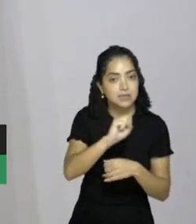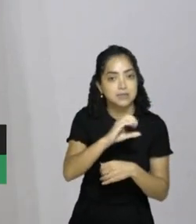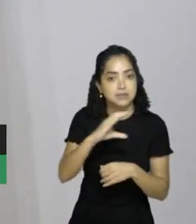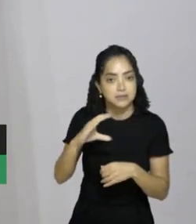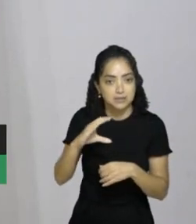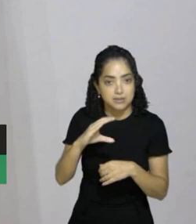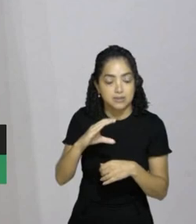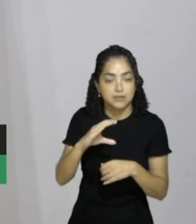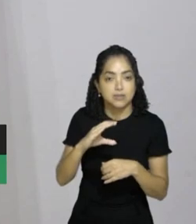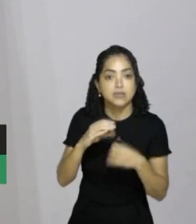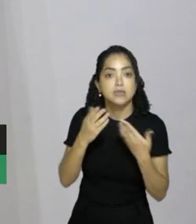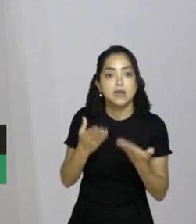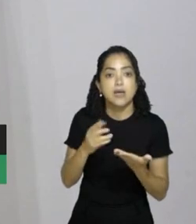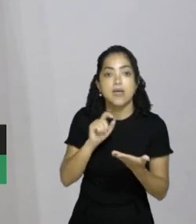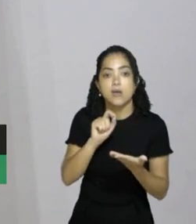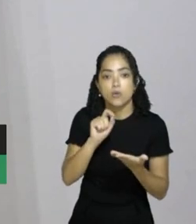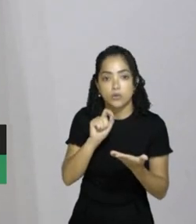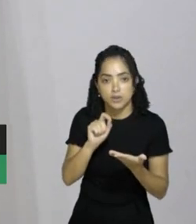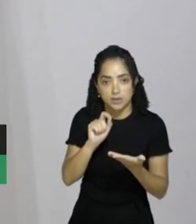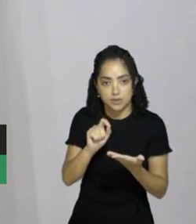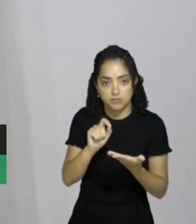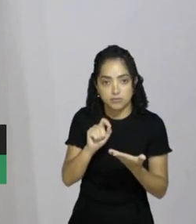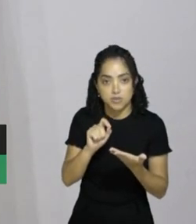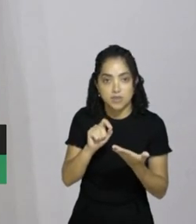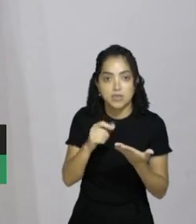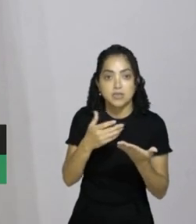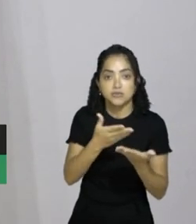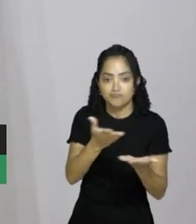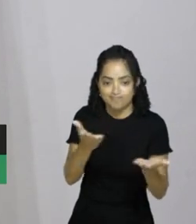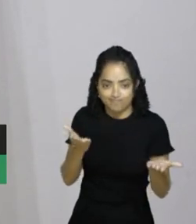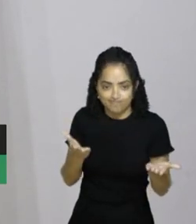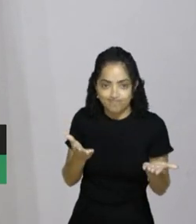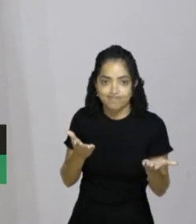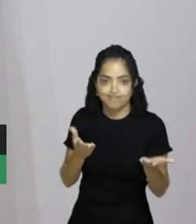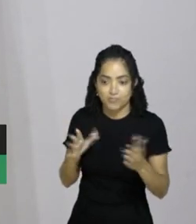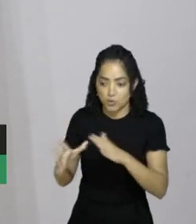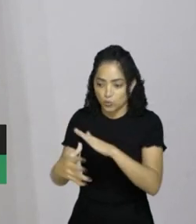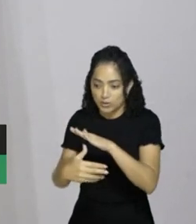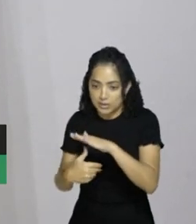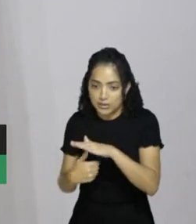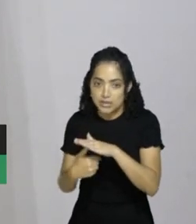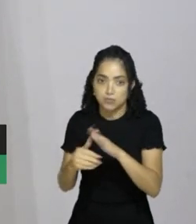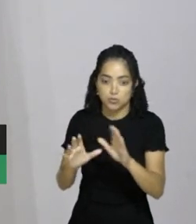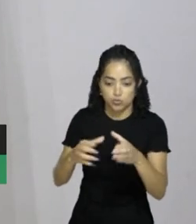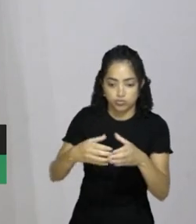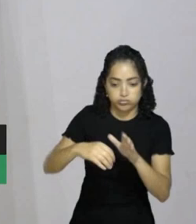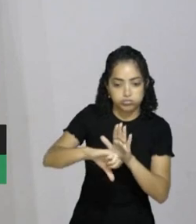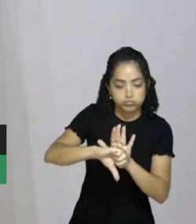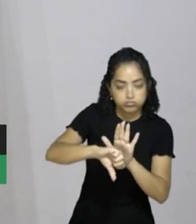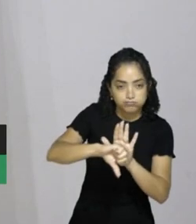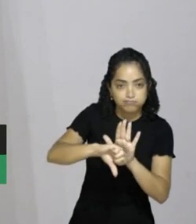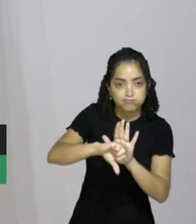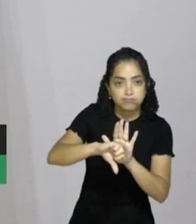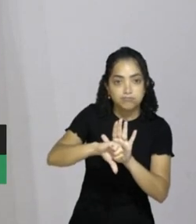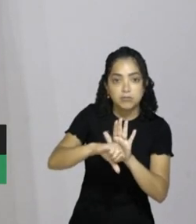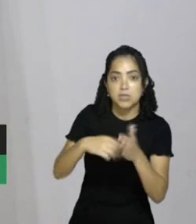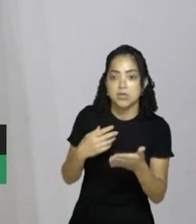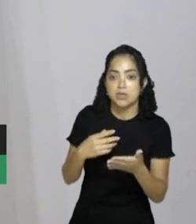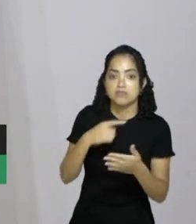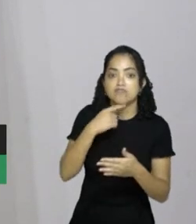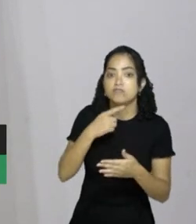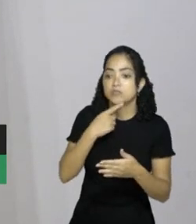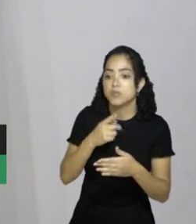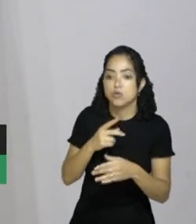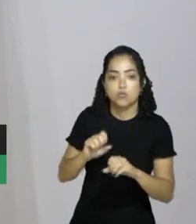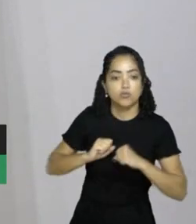É nos colocar a mercê da bandidagem do Crime Organizado sem que nós tenhamos